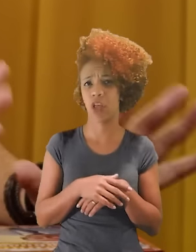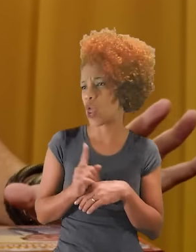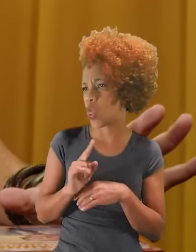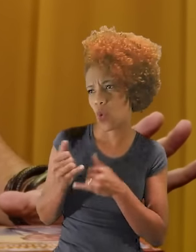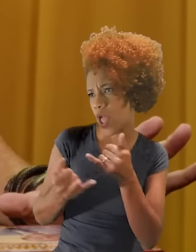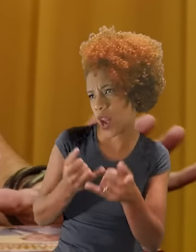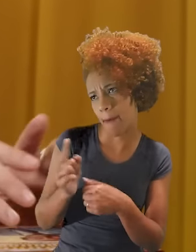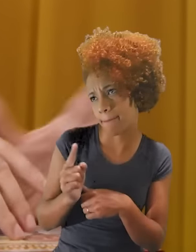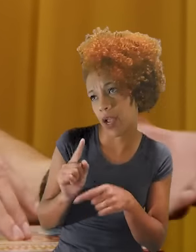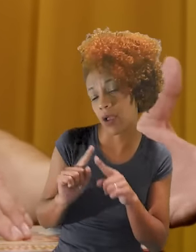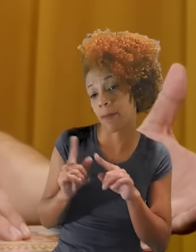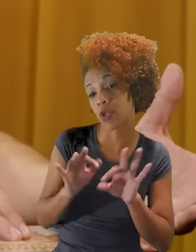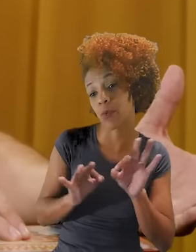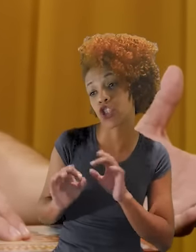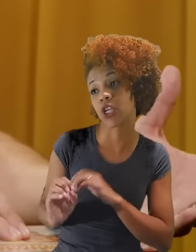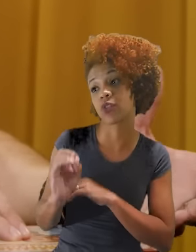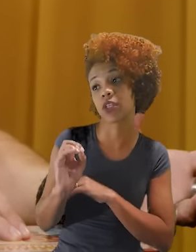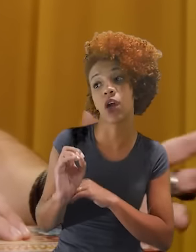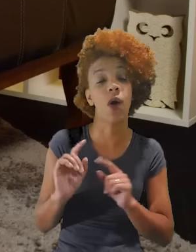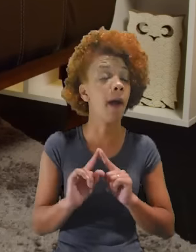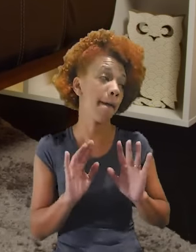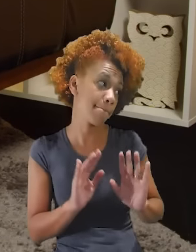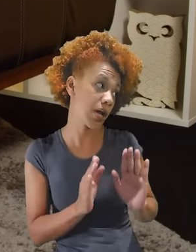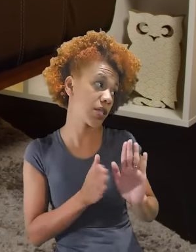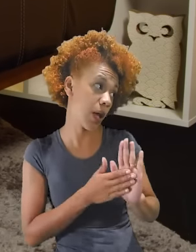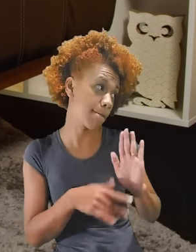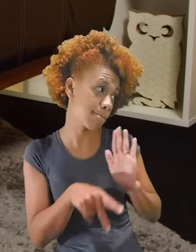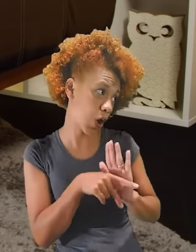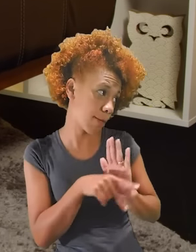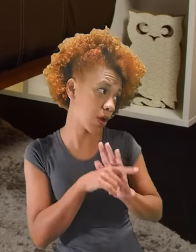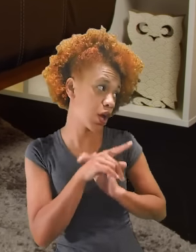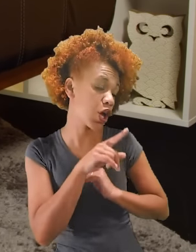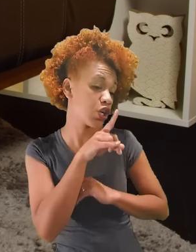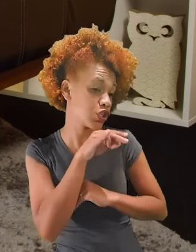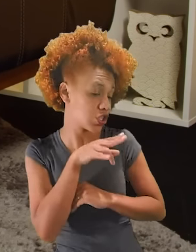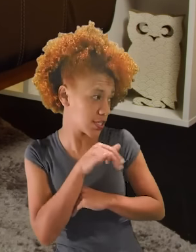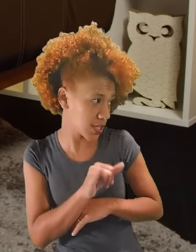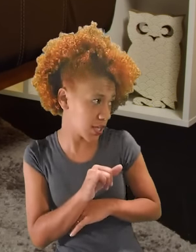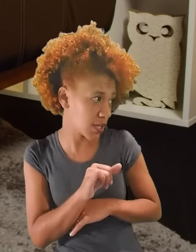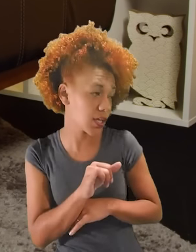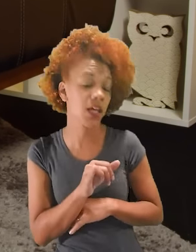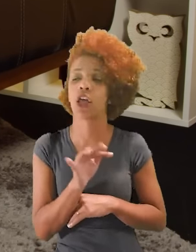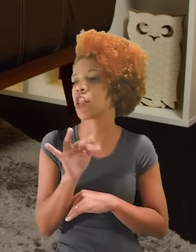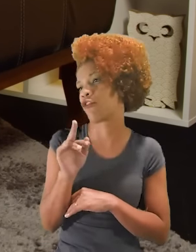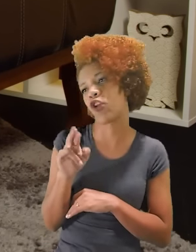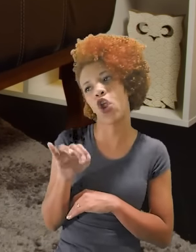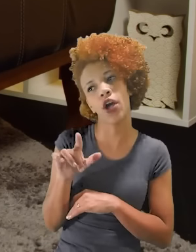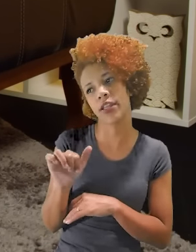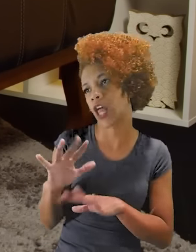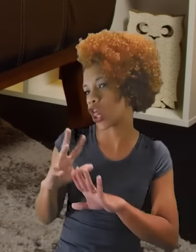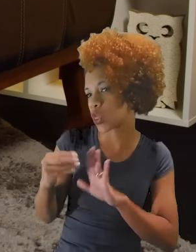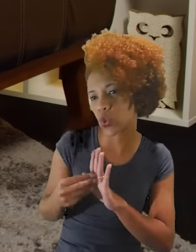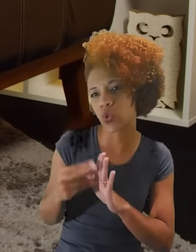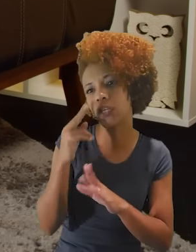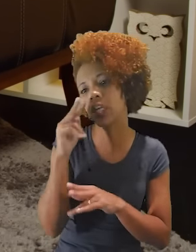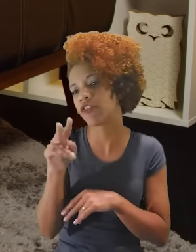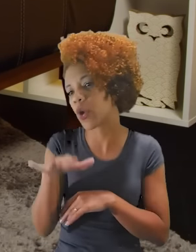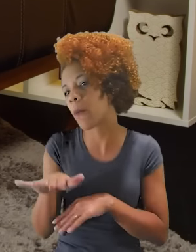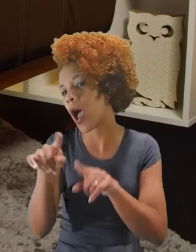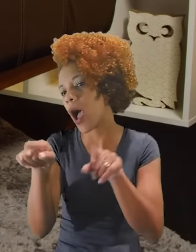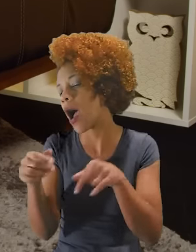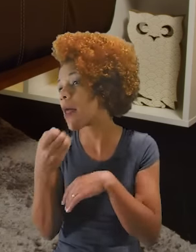Tipo assim, não era parque, cara. A ideia chamava-se Projeto Zero. Mas a ideia é do Disney. É do Disney. A ideia de estar na Flórida... Tudo dele, cara, tudo dele. Porque ele viu